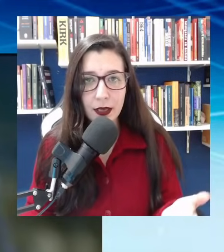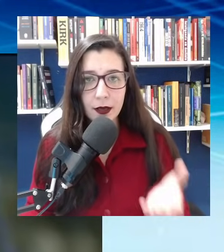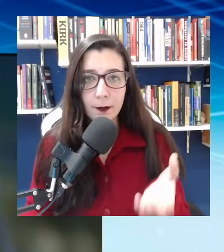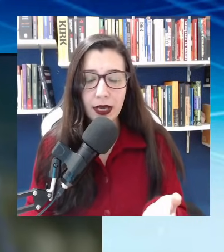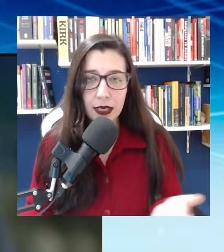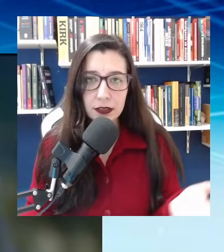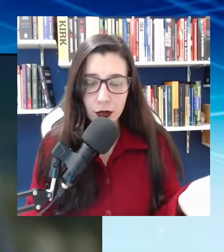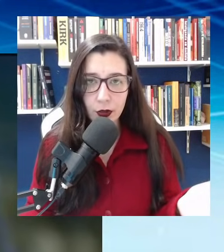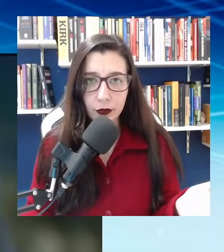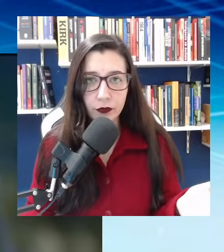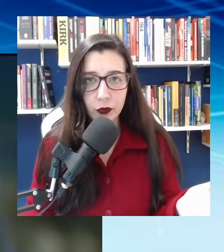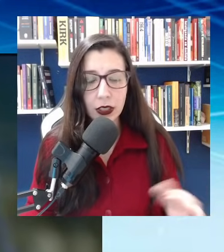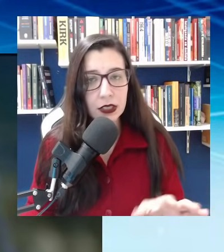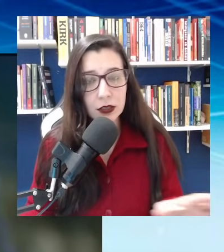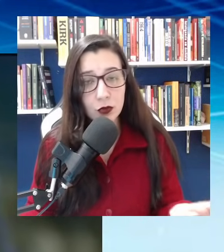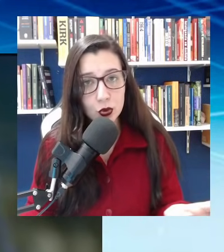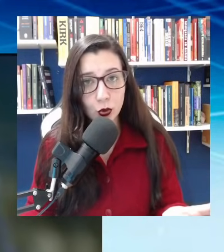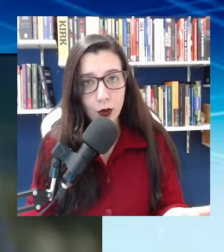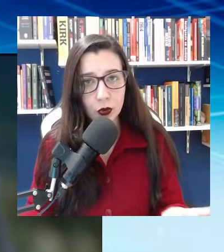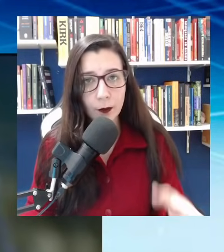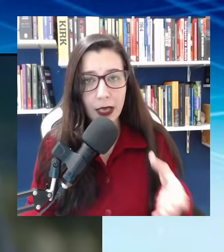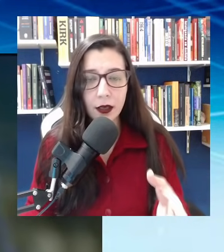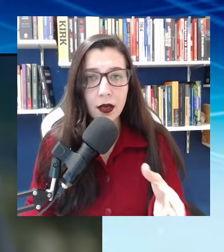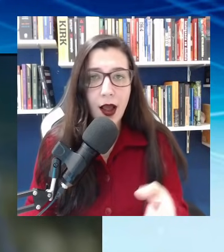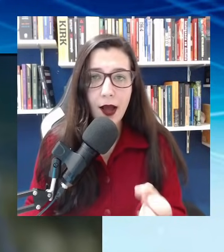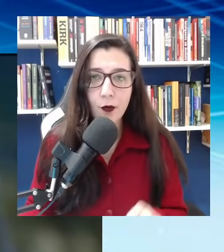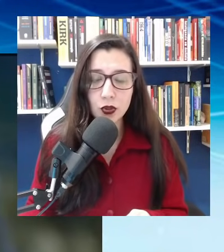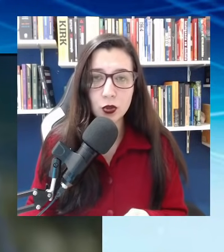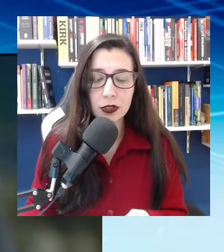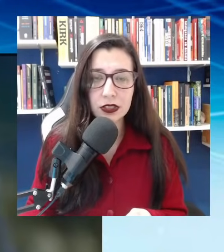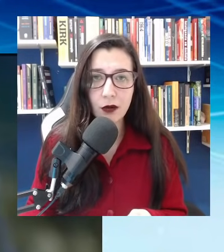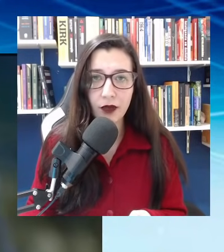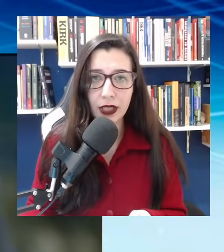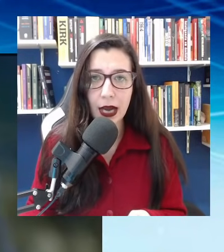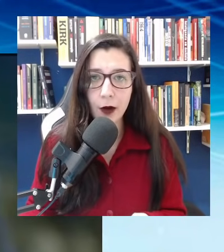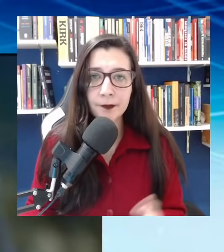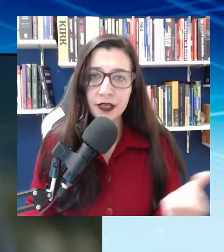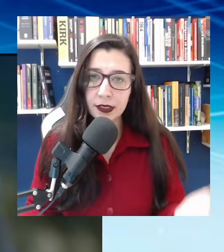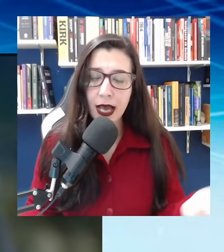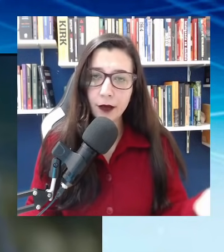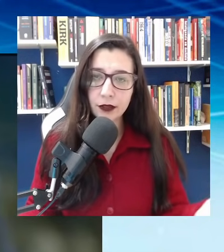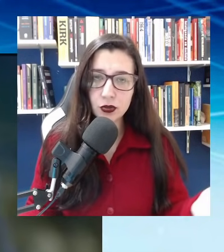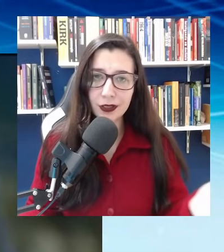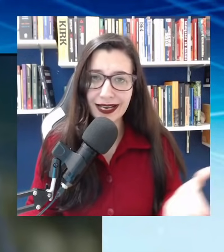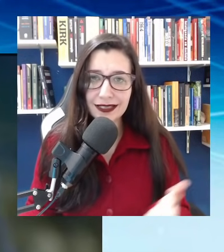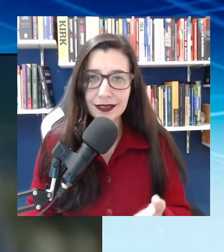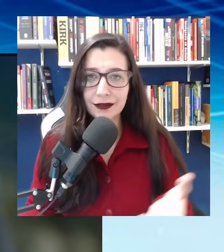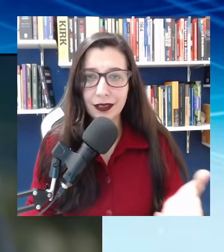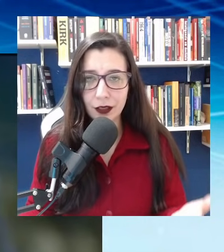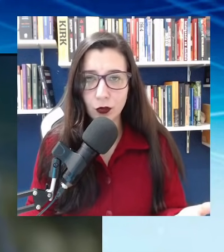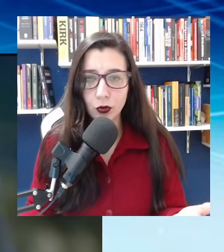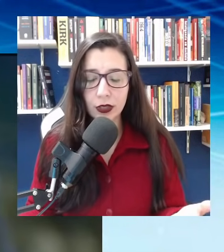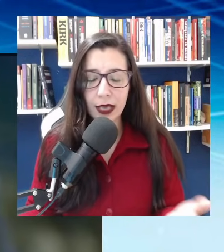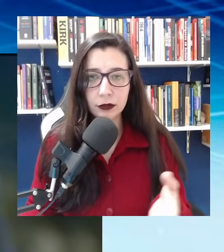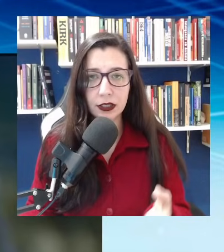CPI. Parece que o Randolfo Rodrigues não estudou muito bem a Constituição Federal. Claro que a jornalista